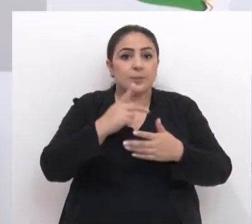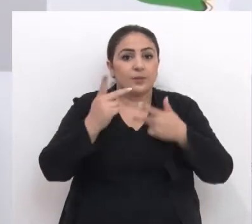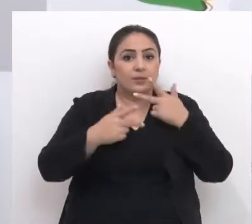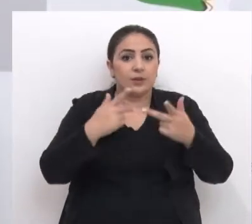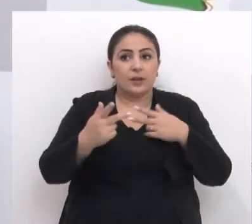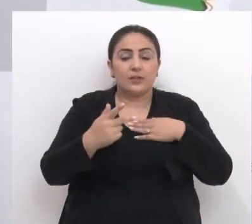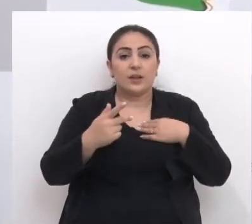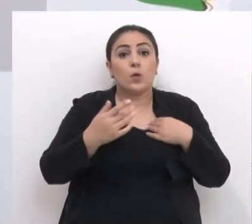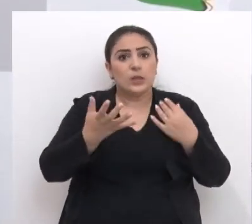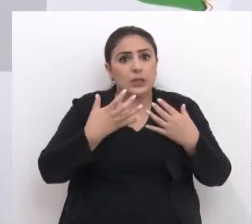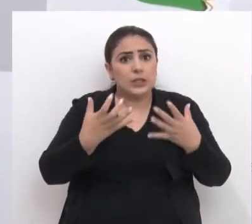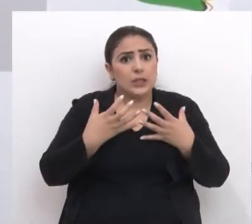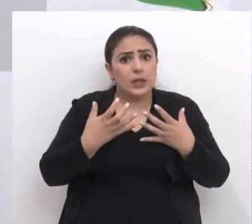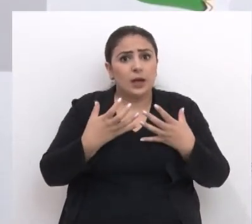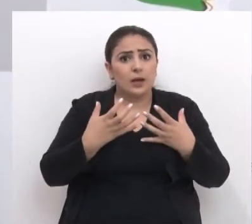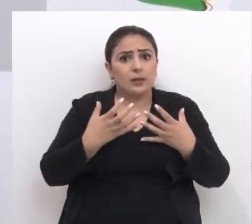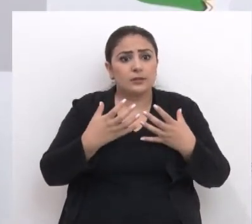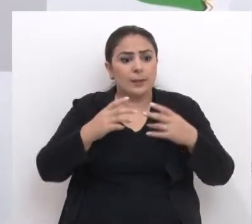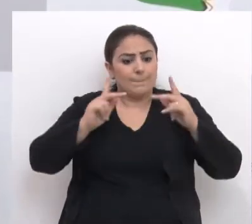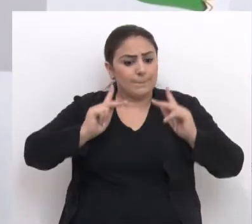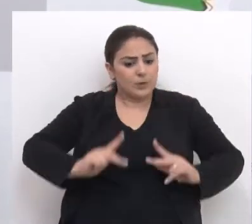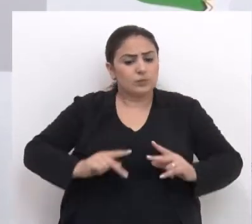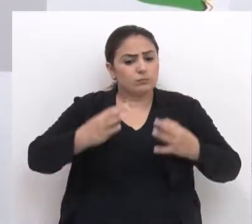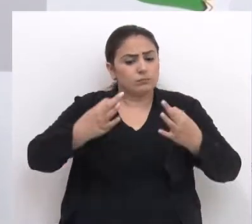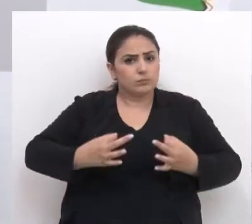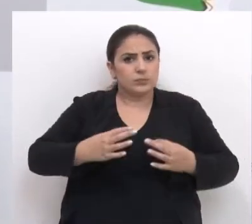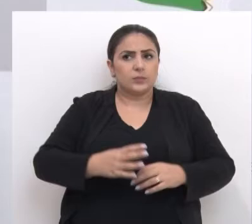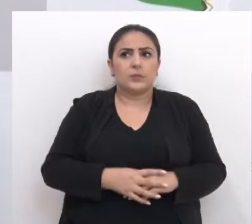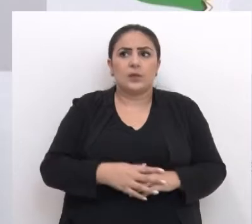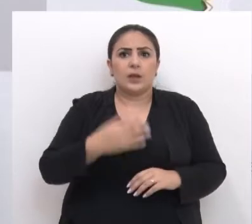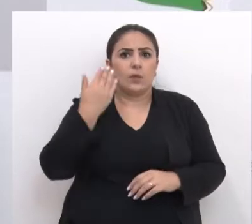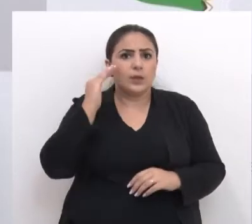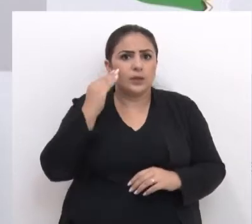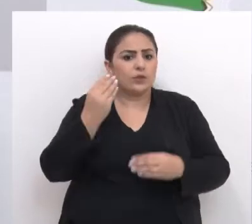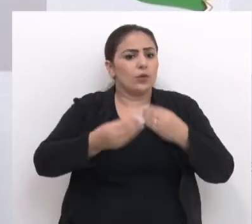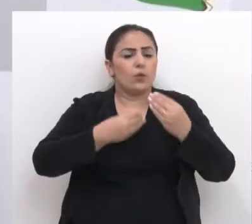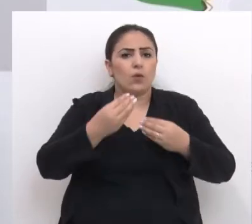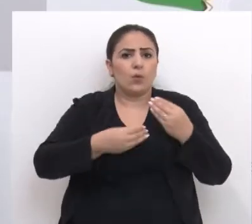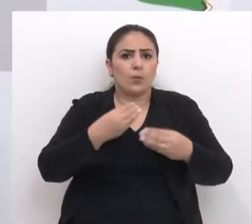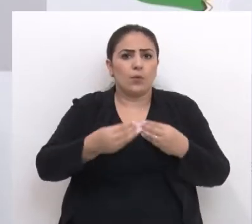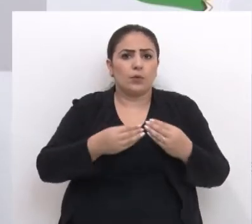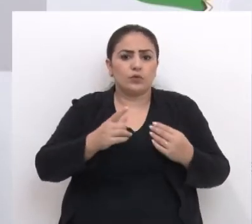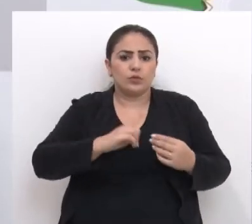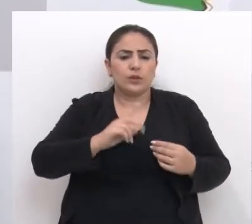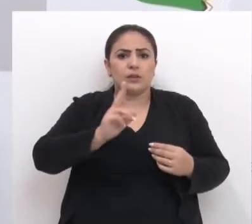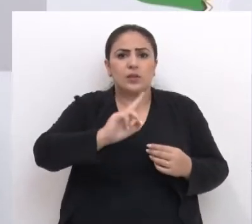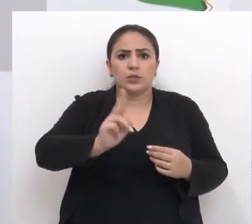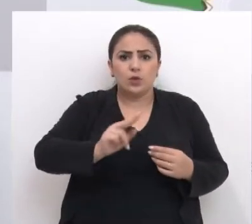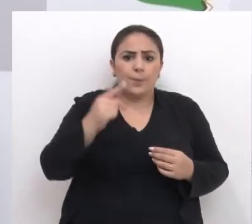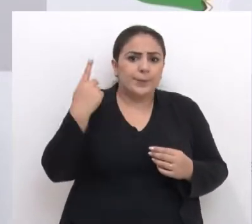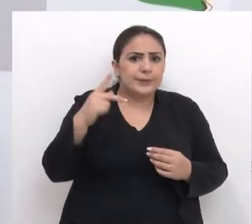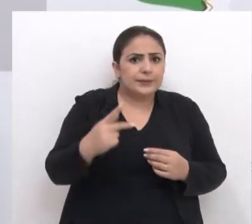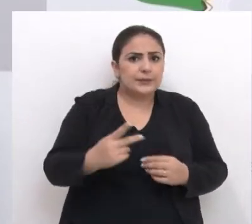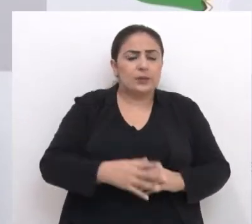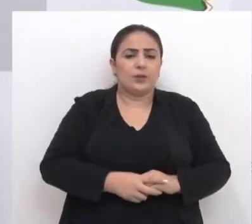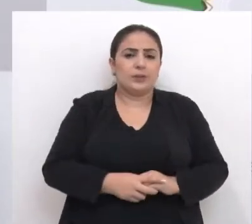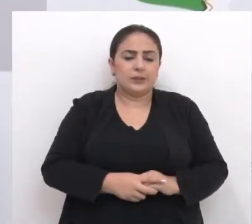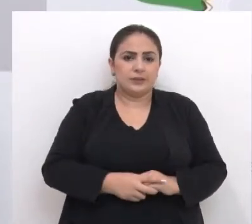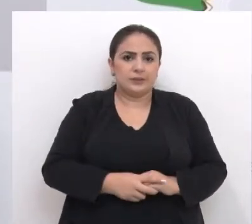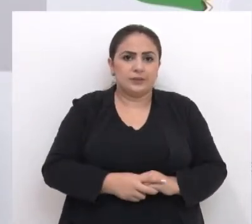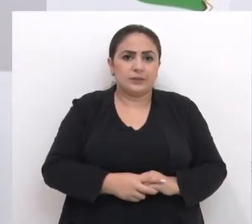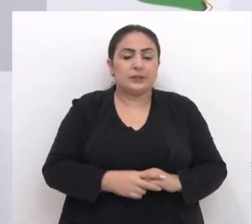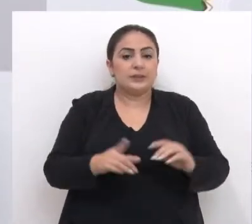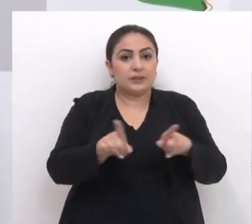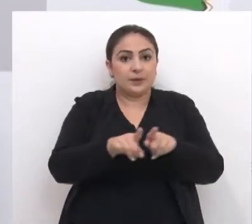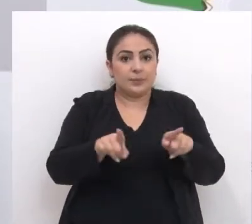queria ser gente, né? E gente eu entendia como tivesse nome na história, né?